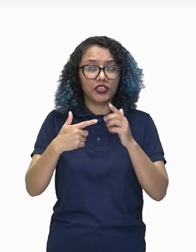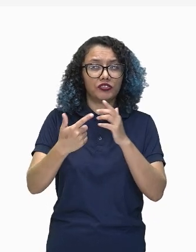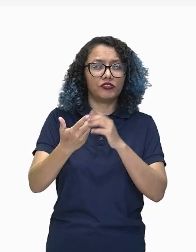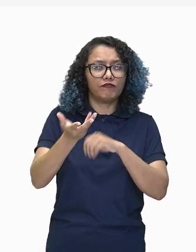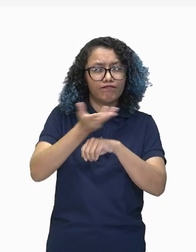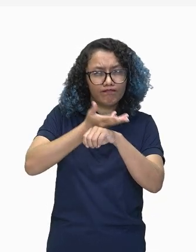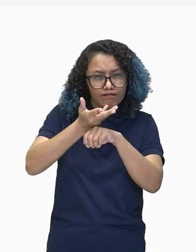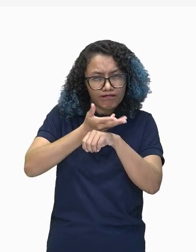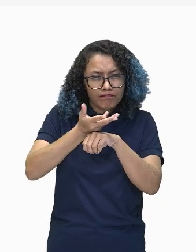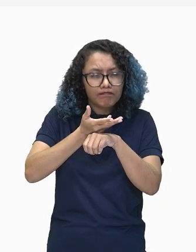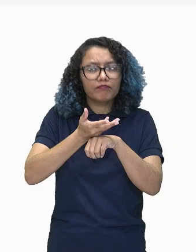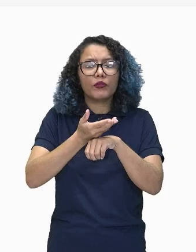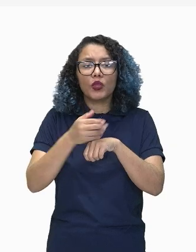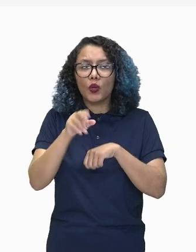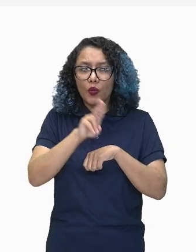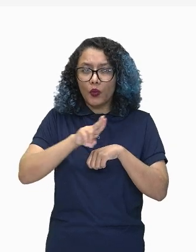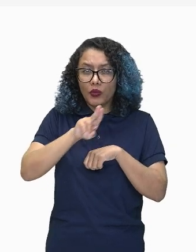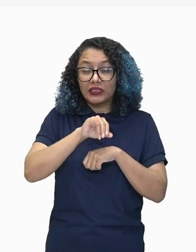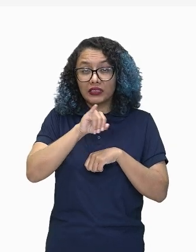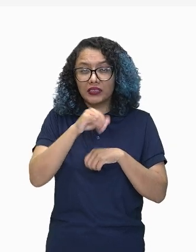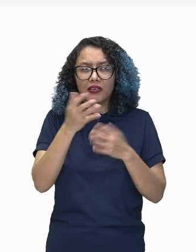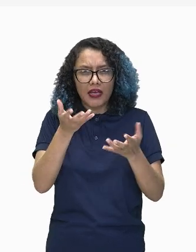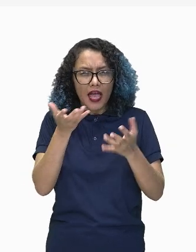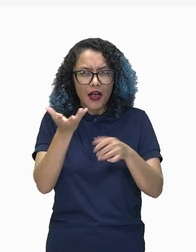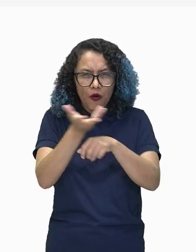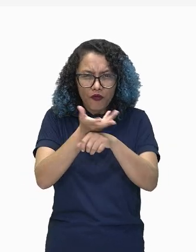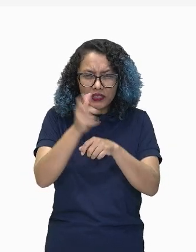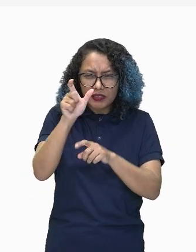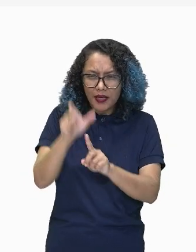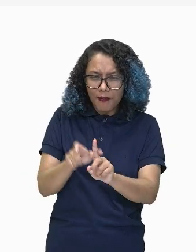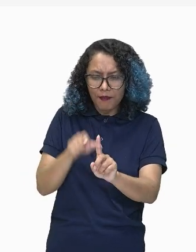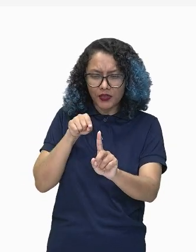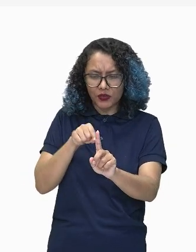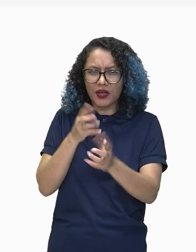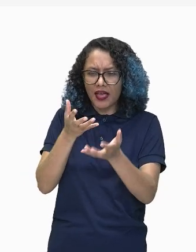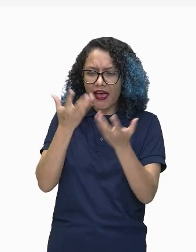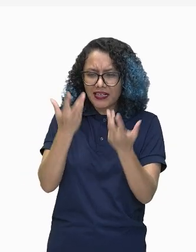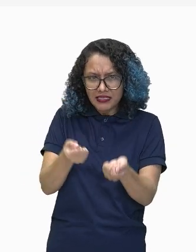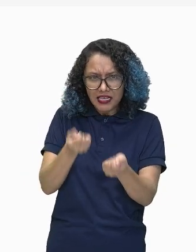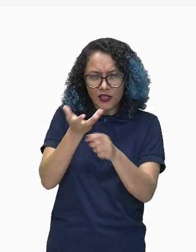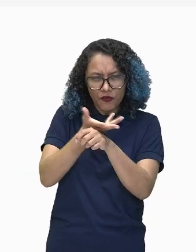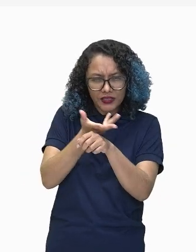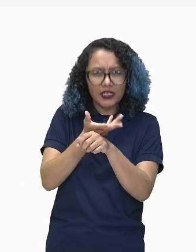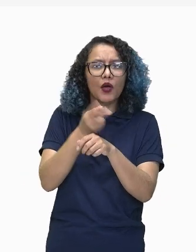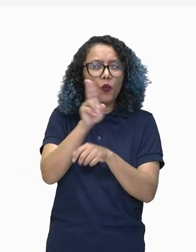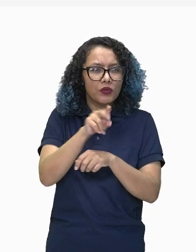nós utilizamos eles quando queremos convencer alguém de algo, né? Temos outro